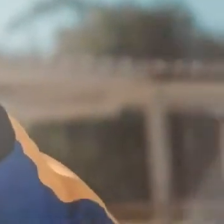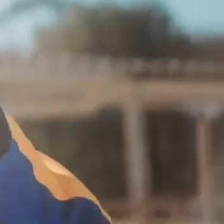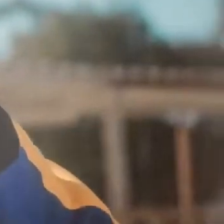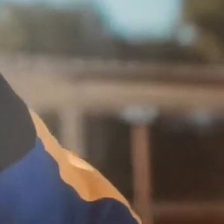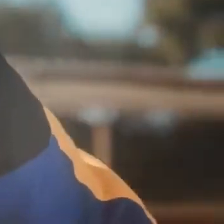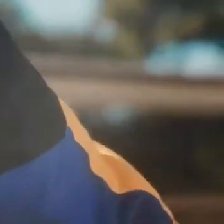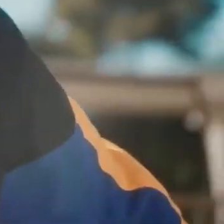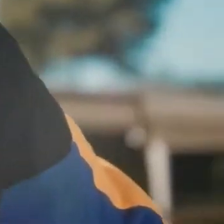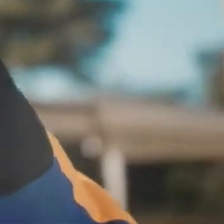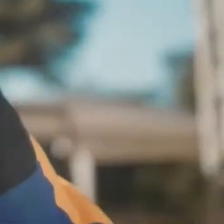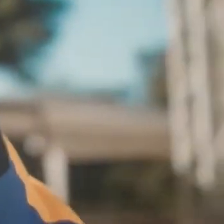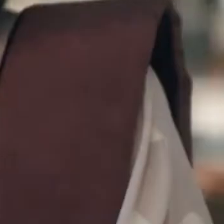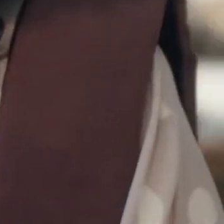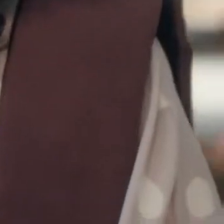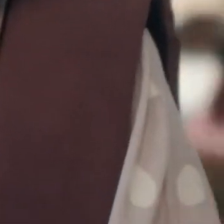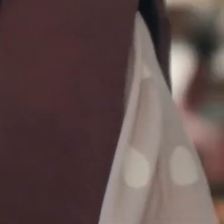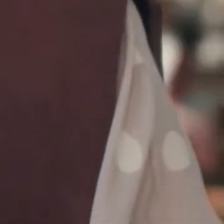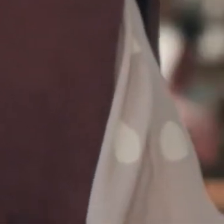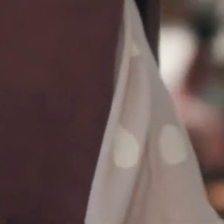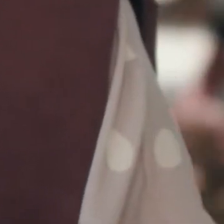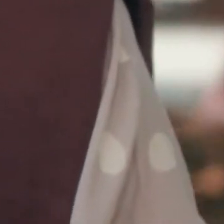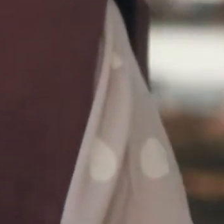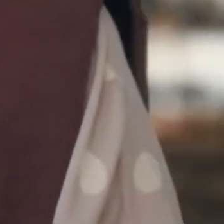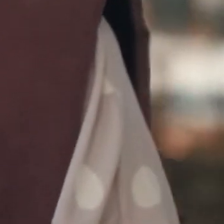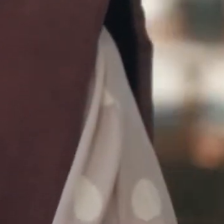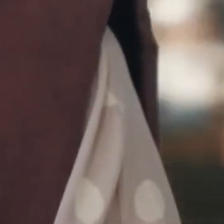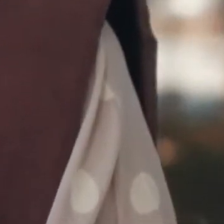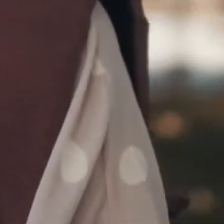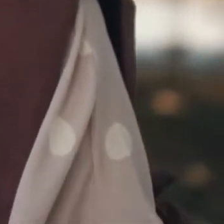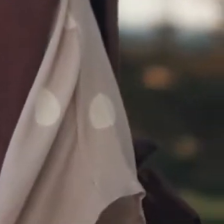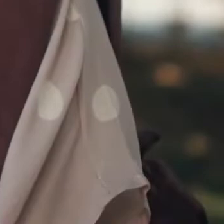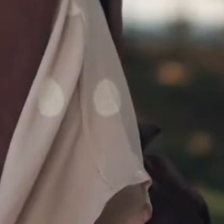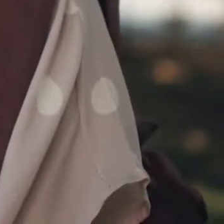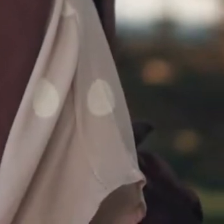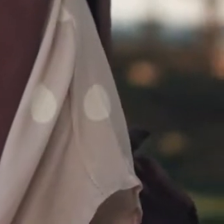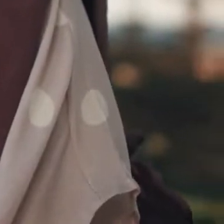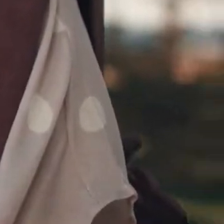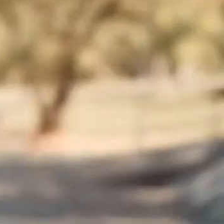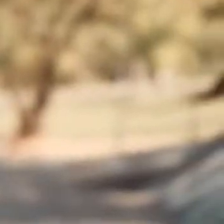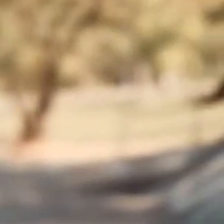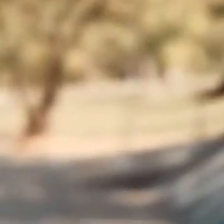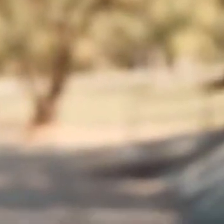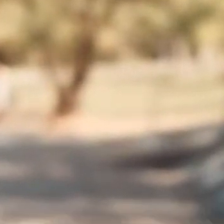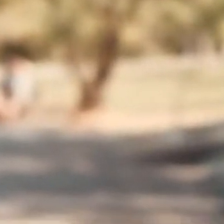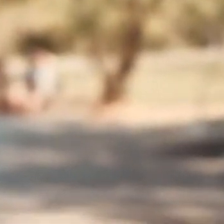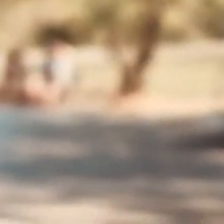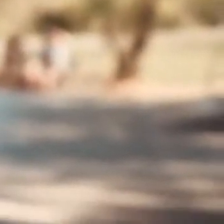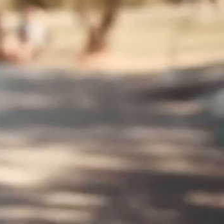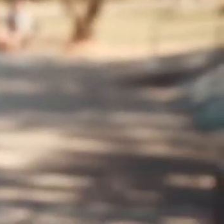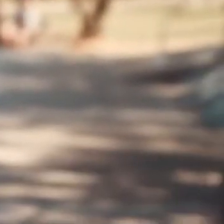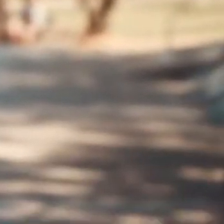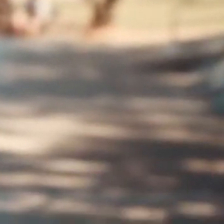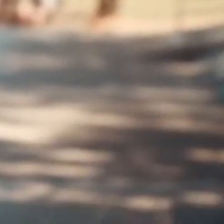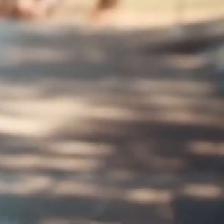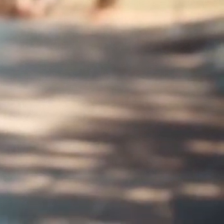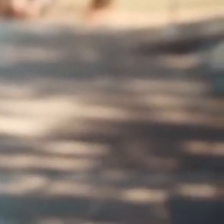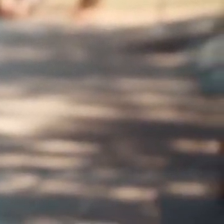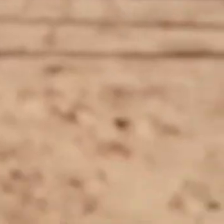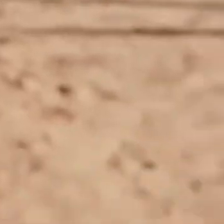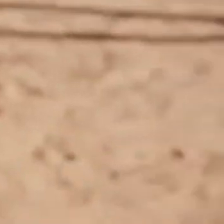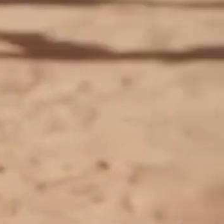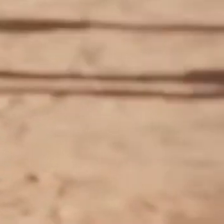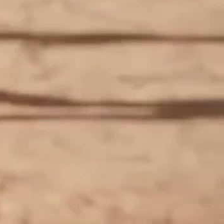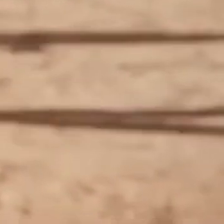16 anos antes das próximas eleições, tire seu título de eleitor na internet e bora votar. A justiça eleitoral também é